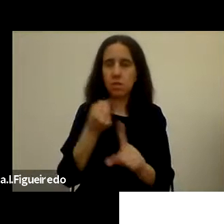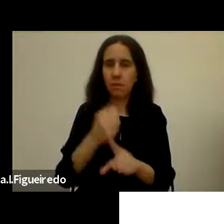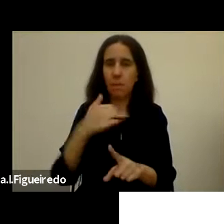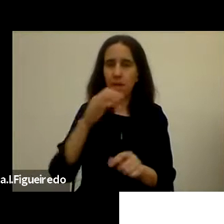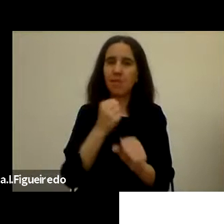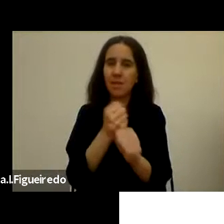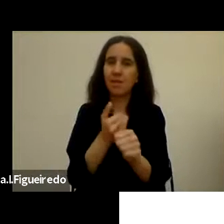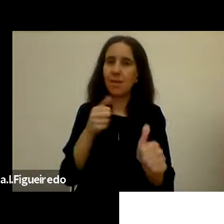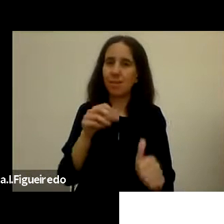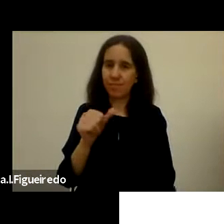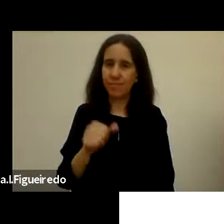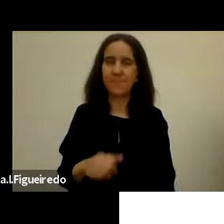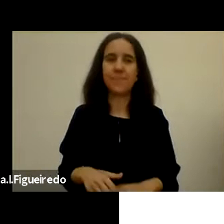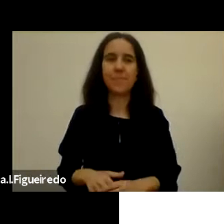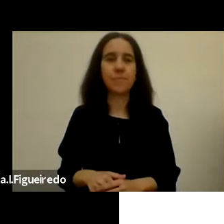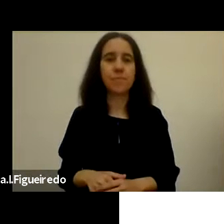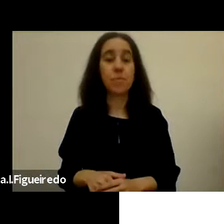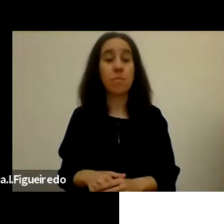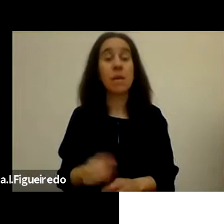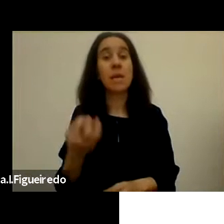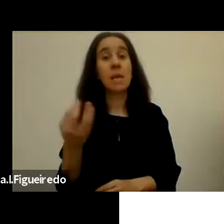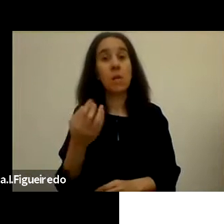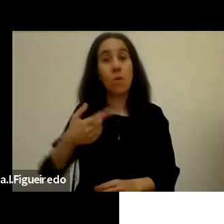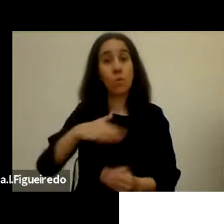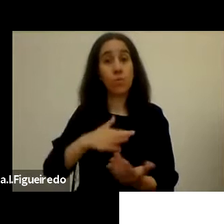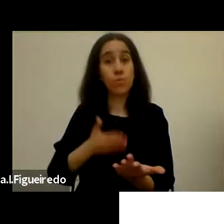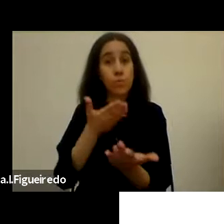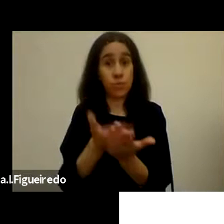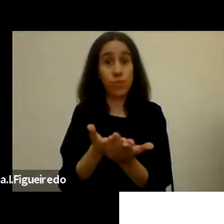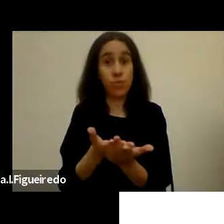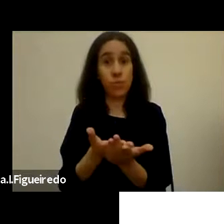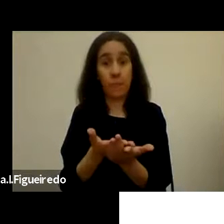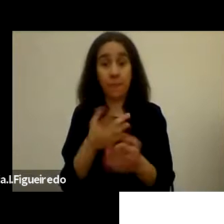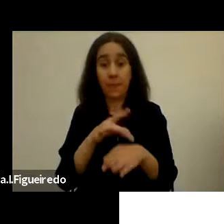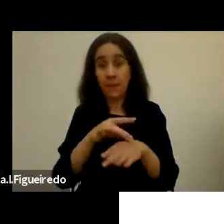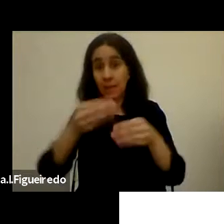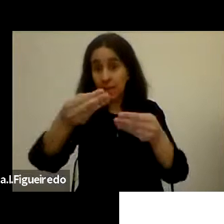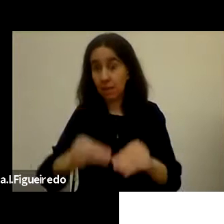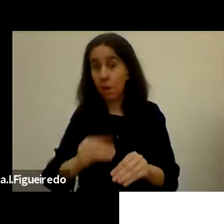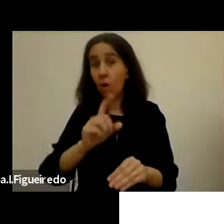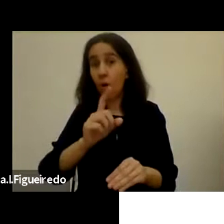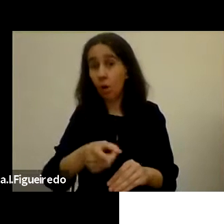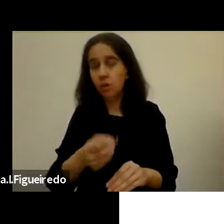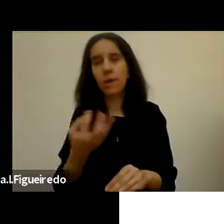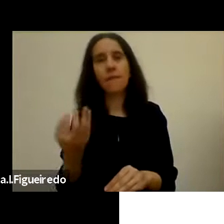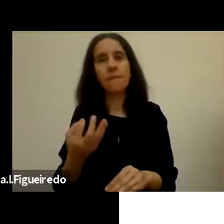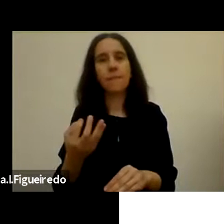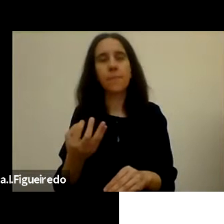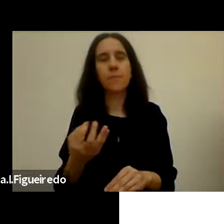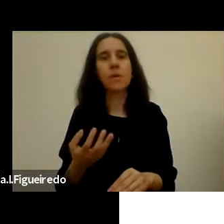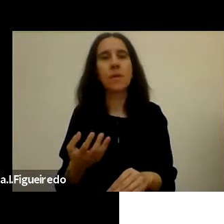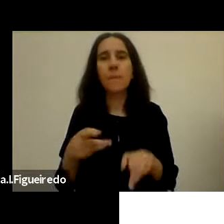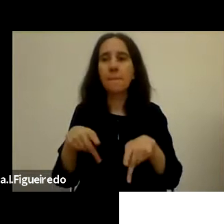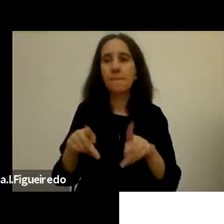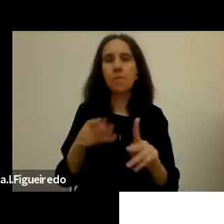teletrabalho. Aquilo que propusemos neste guia foi, não aderindo a nenhuma das metodologias